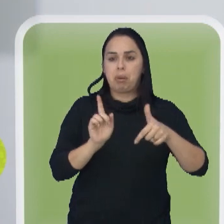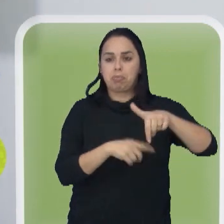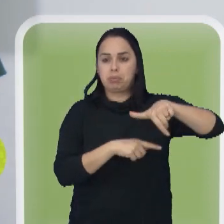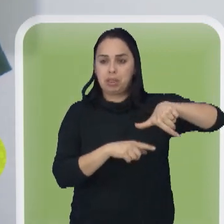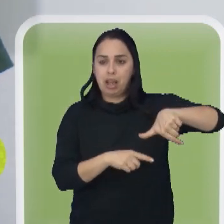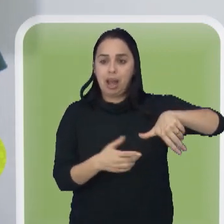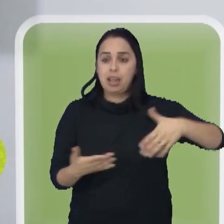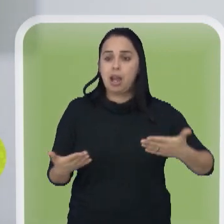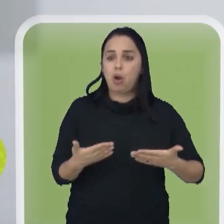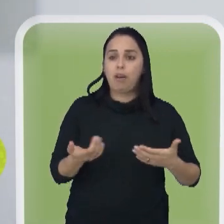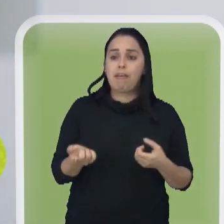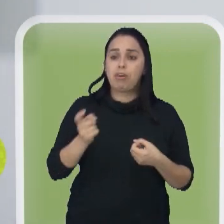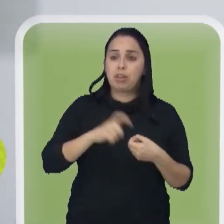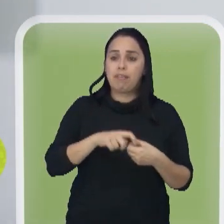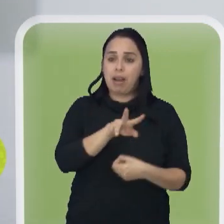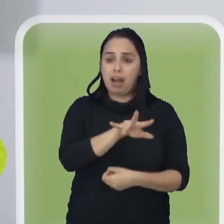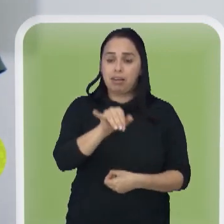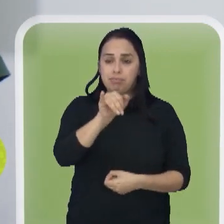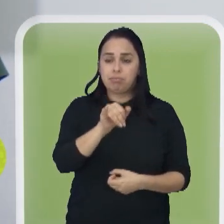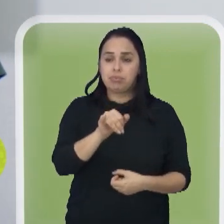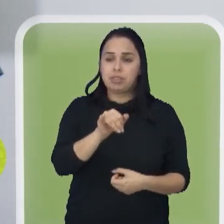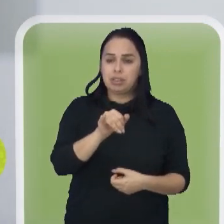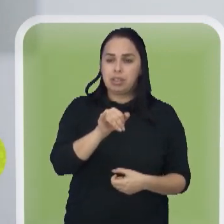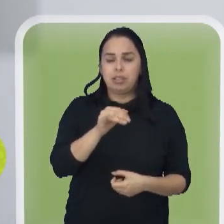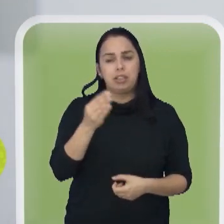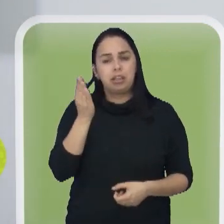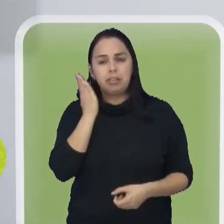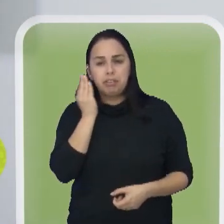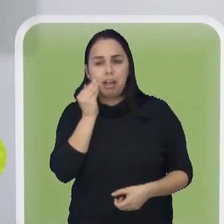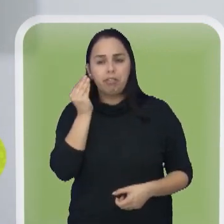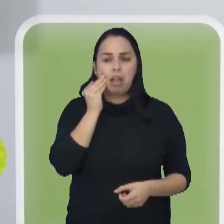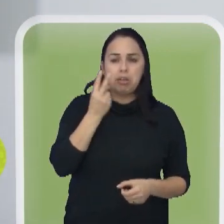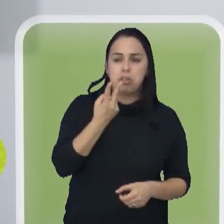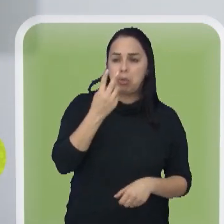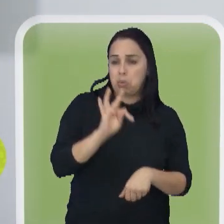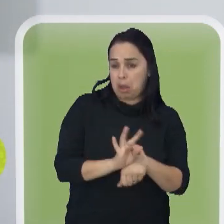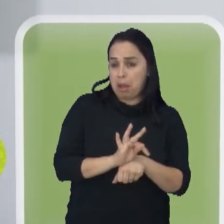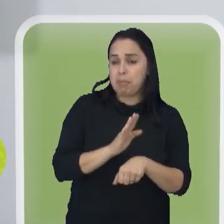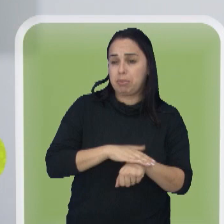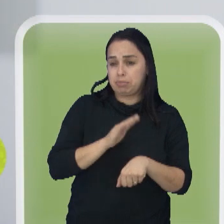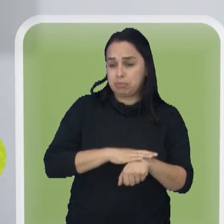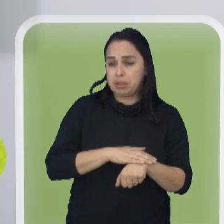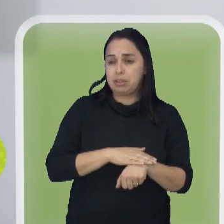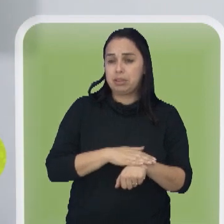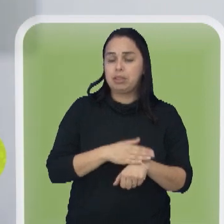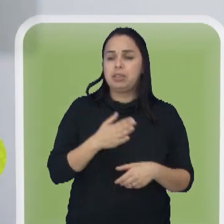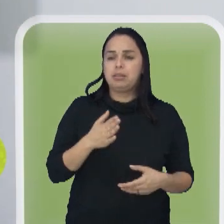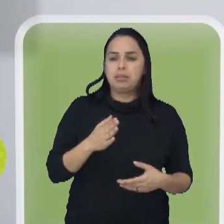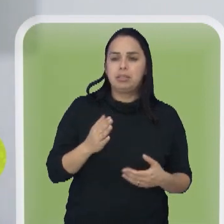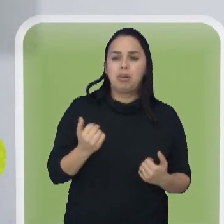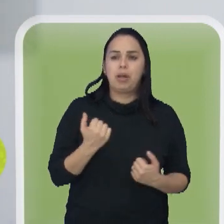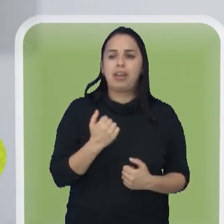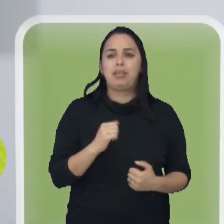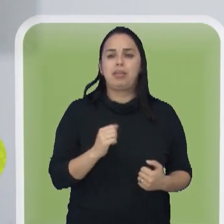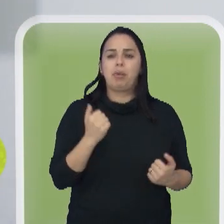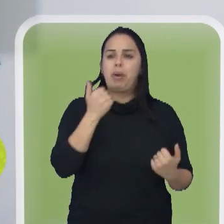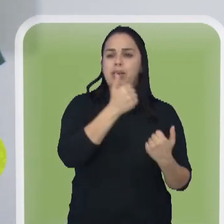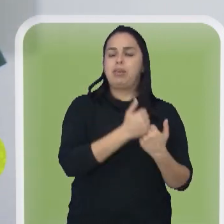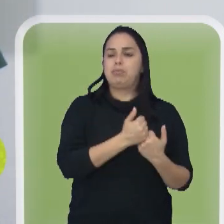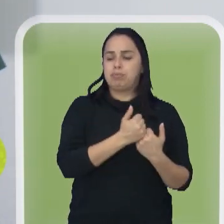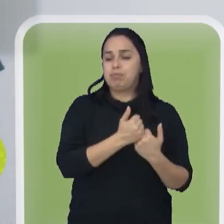pode voltar, talvez entre no segundo tempo, volte aos poucos ou entre como titular, mas não jogue todo o